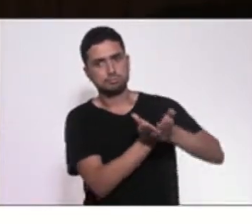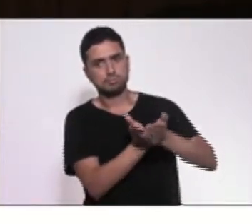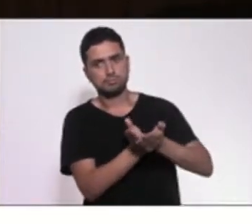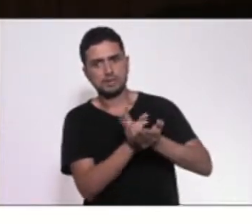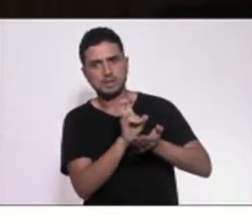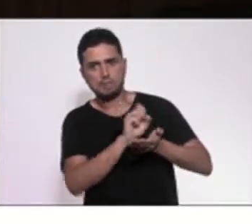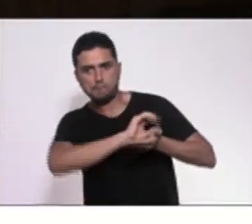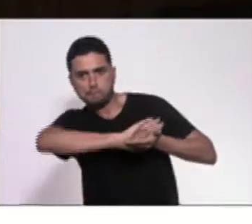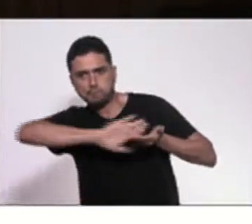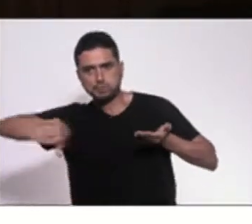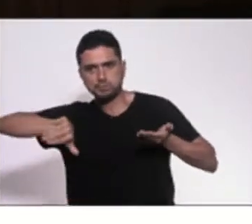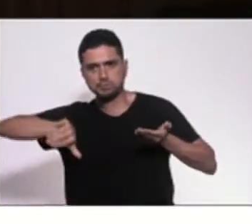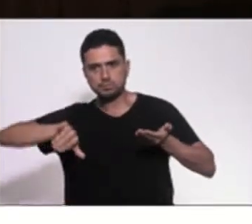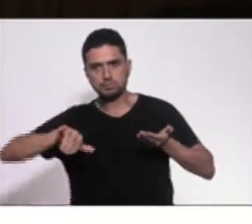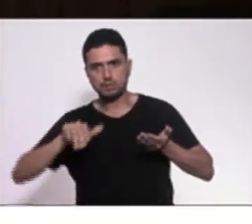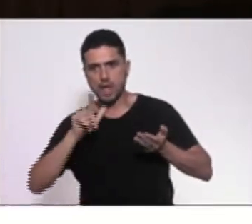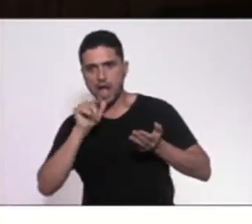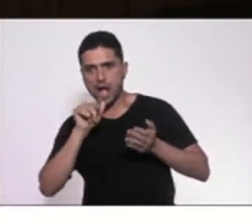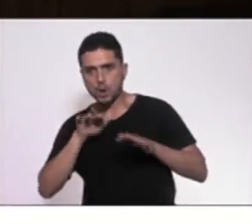ao mar.